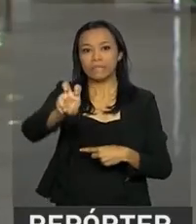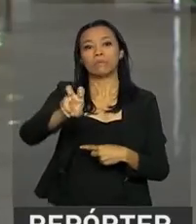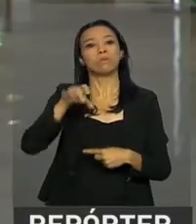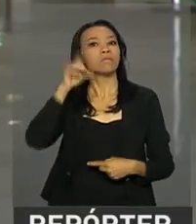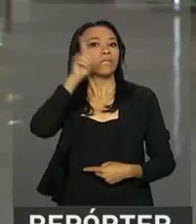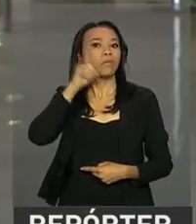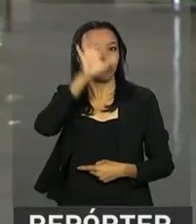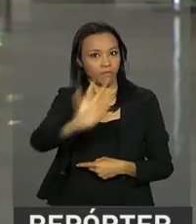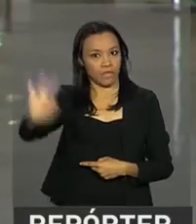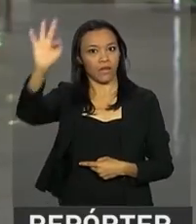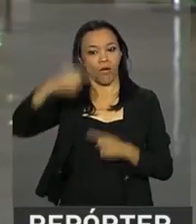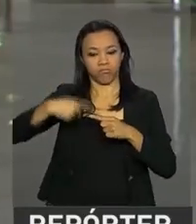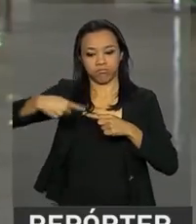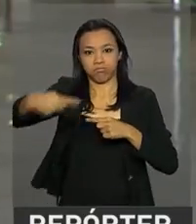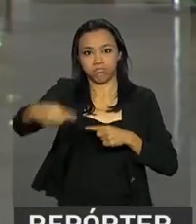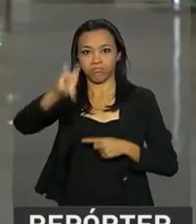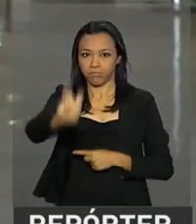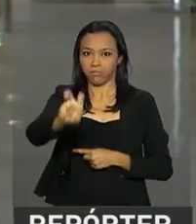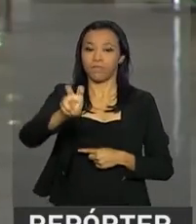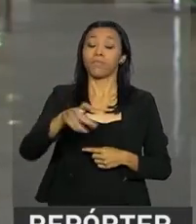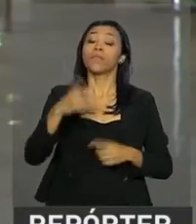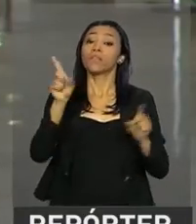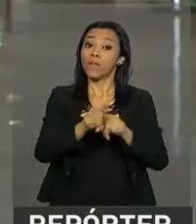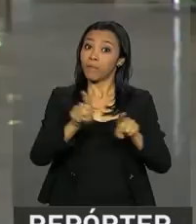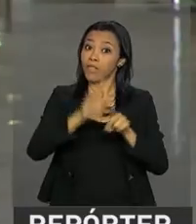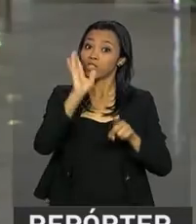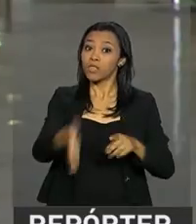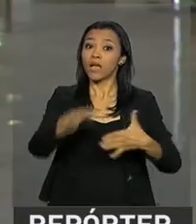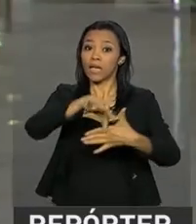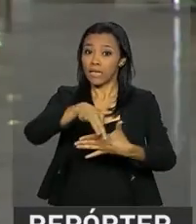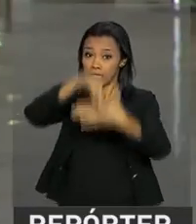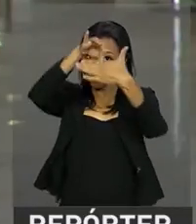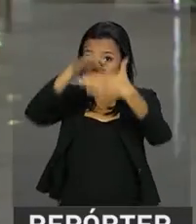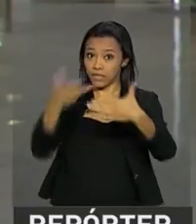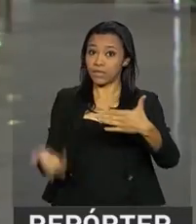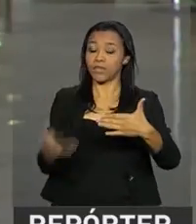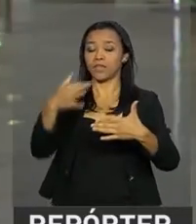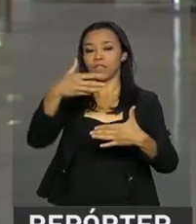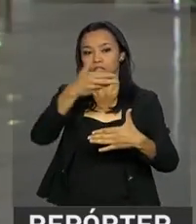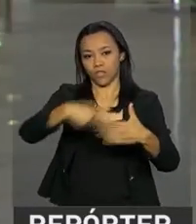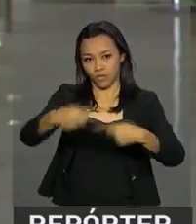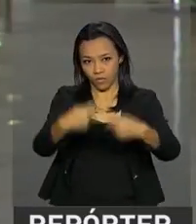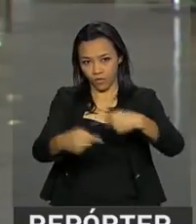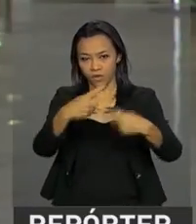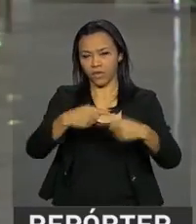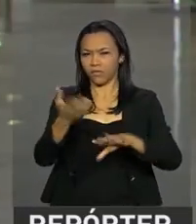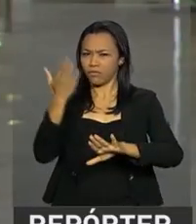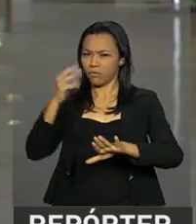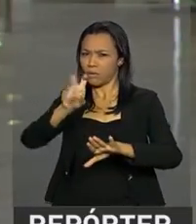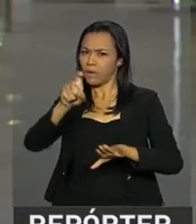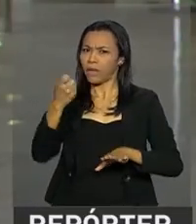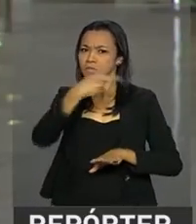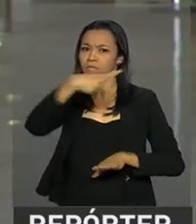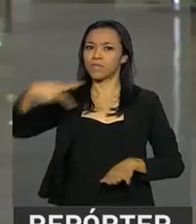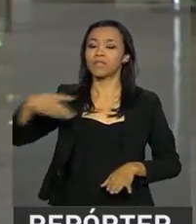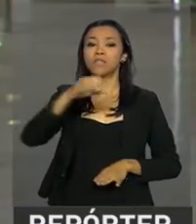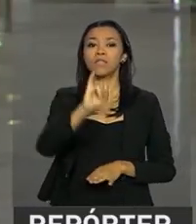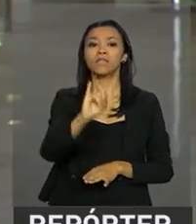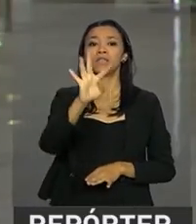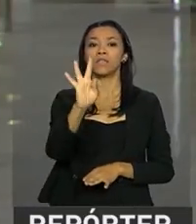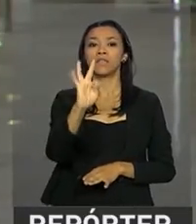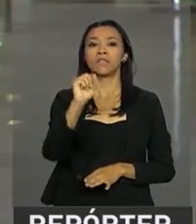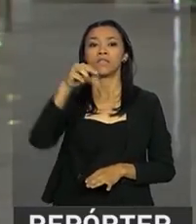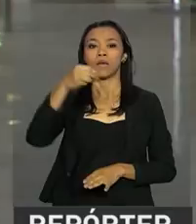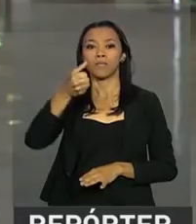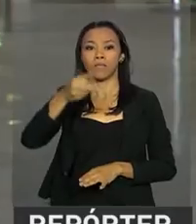deputado federal. Ele também foi líder de governo durante o governo do ex-presidente Itamar Franco. E Renata, ontem, governo federal e